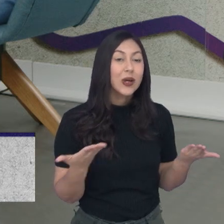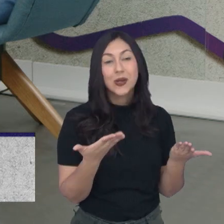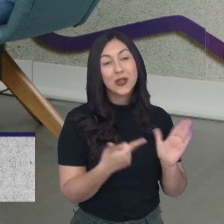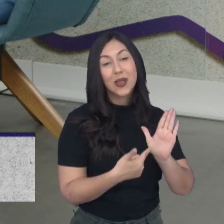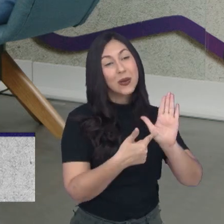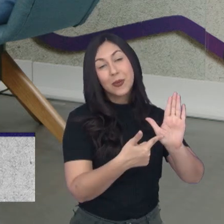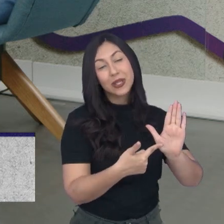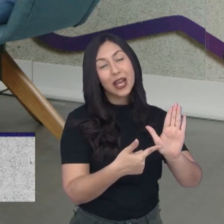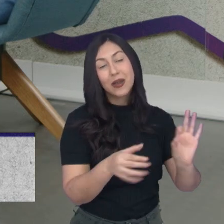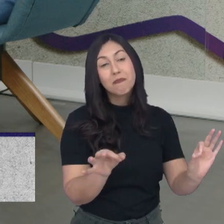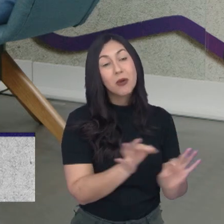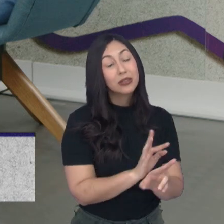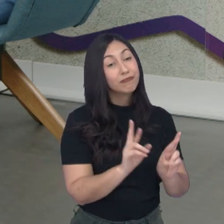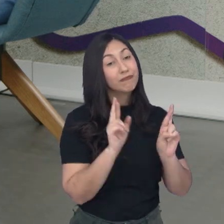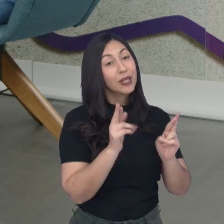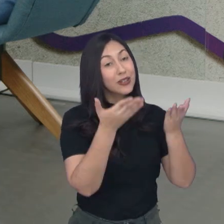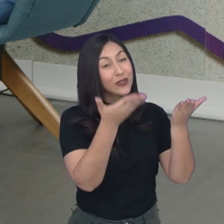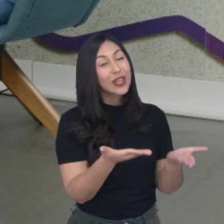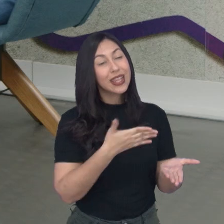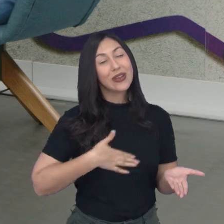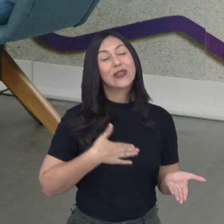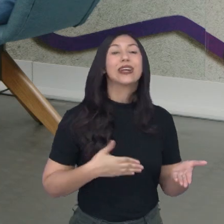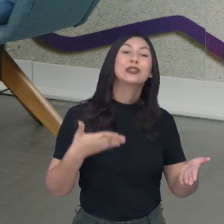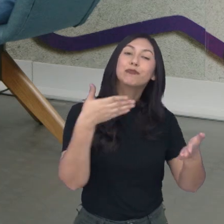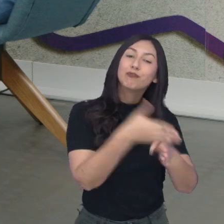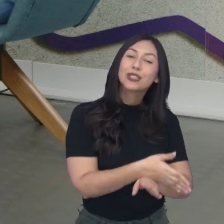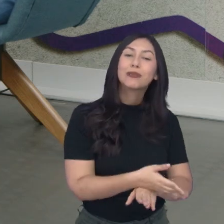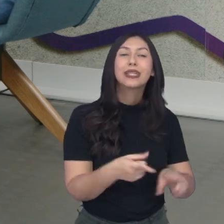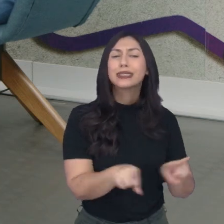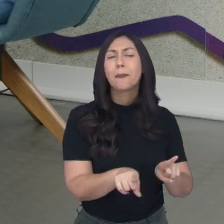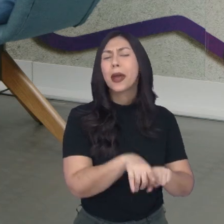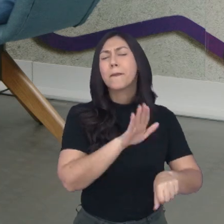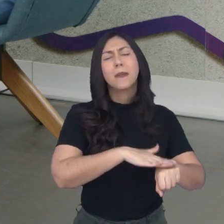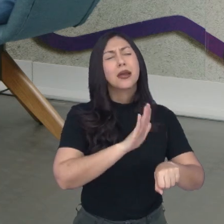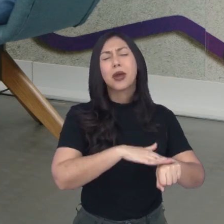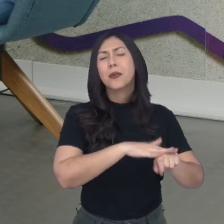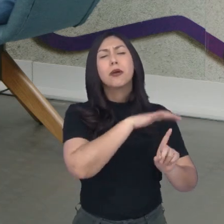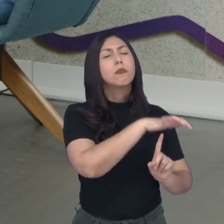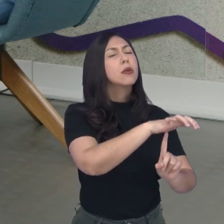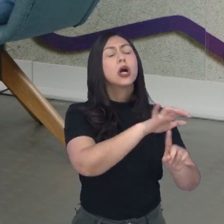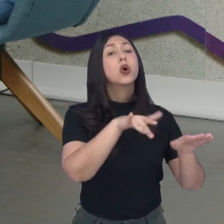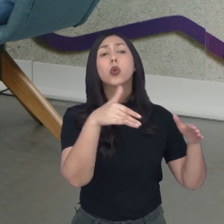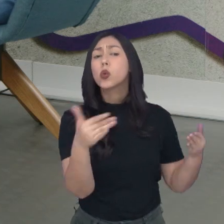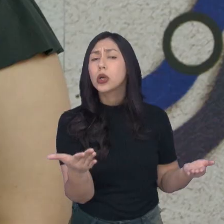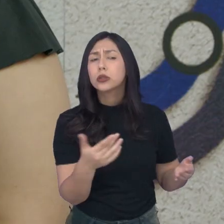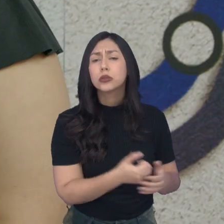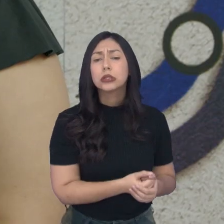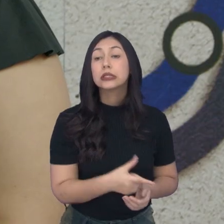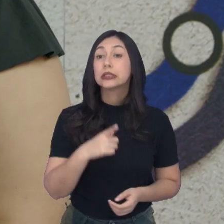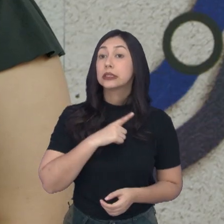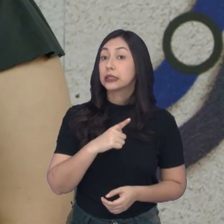nosso programa de hoje. Eu espero que você tenha gostado de participar, que muitas outras feiras acabam acontecendo. Quando que acontece a feira, normalmente? Nós